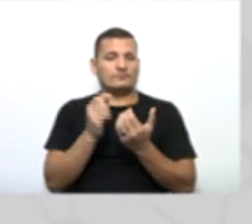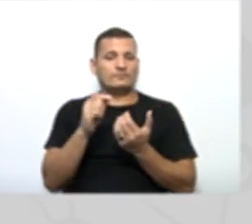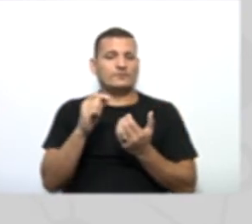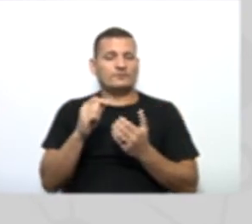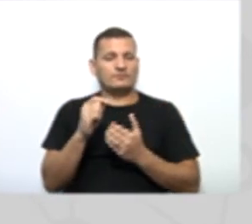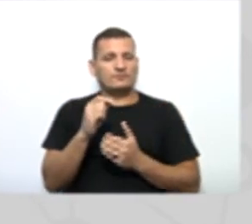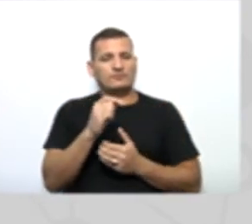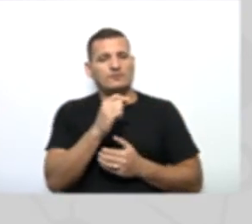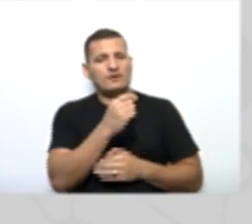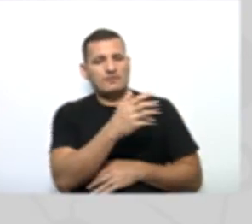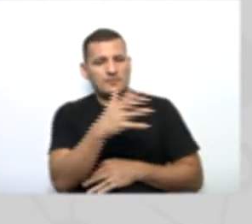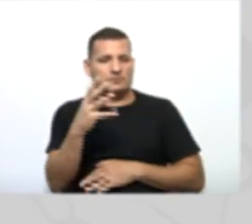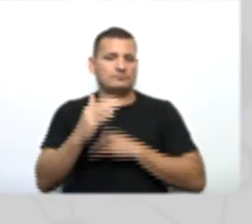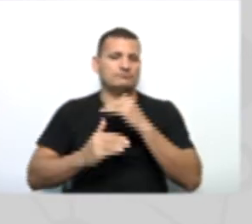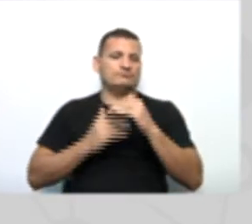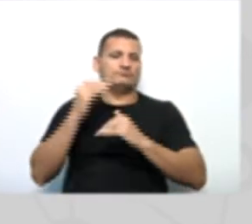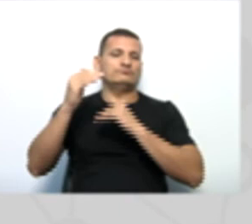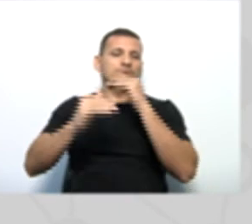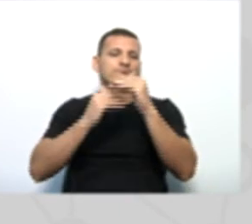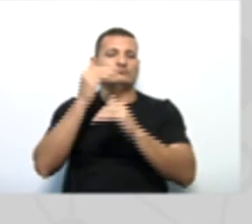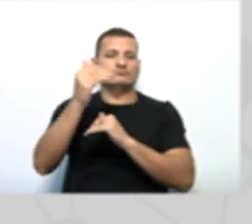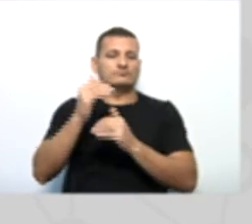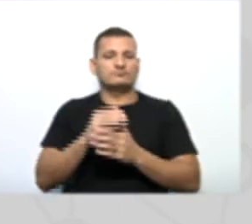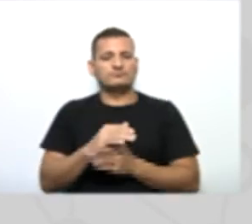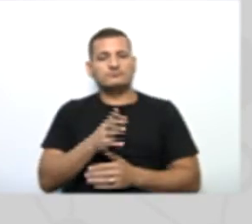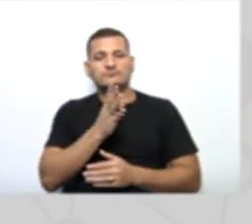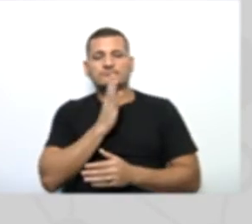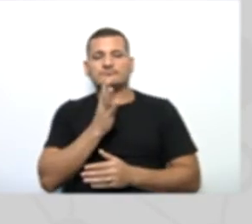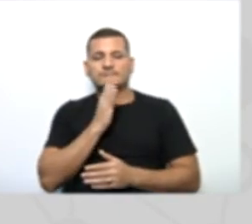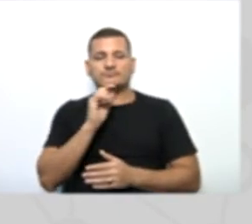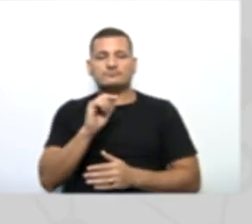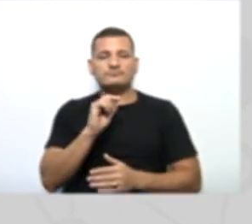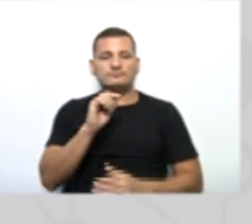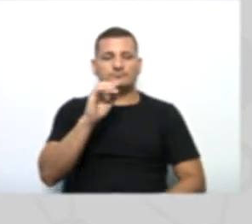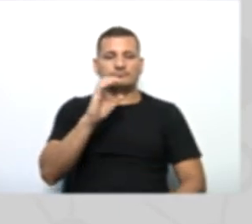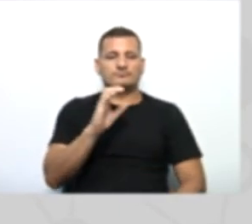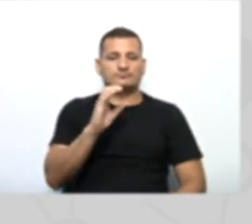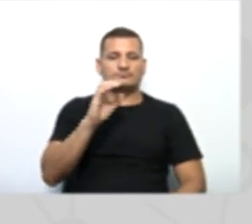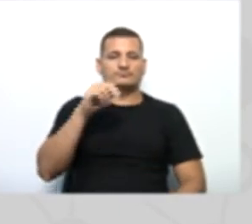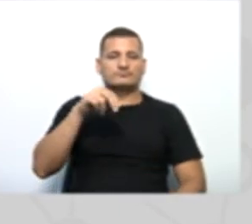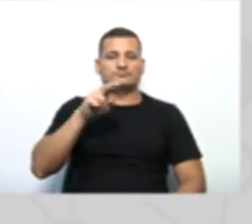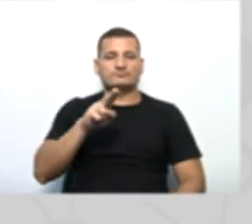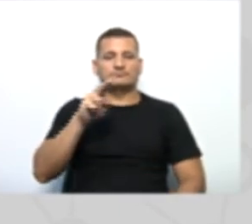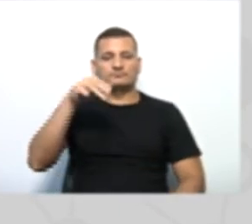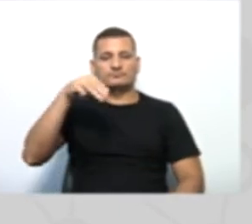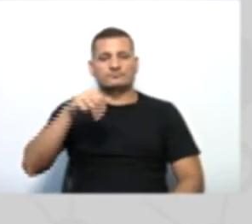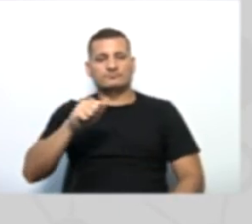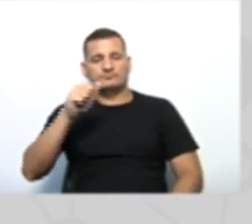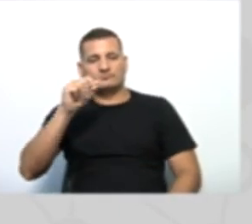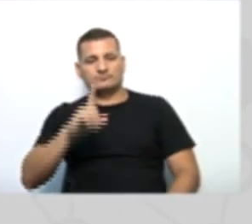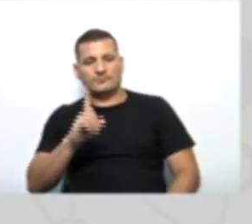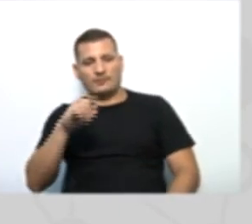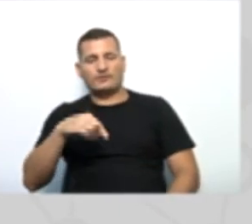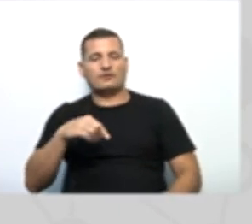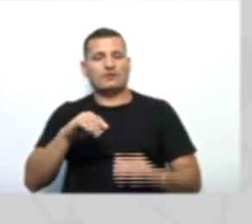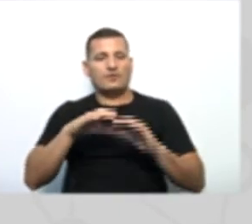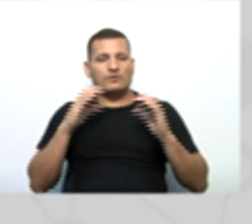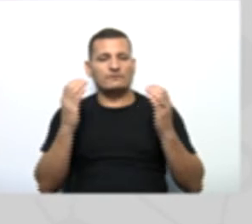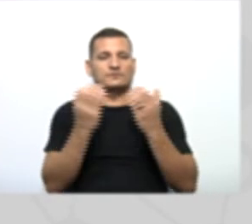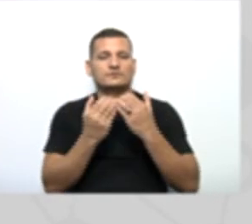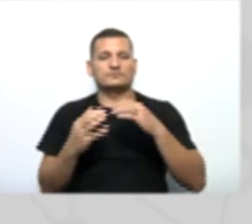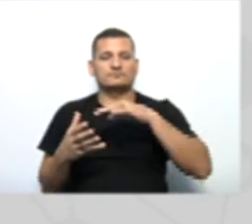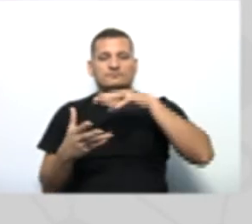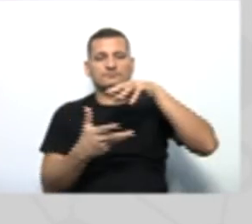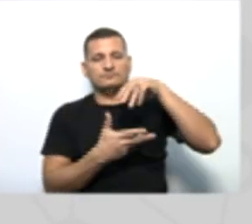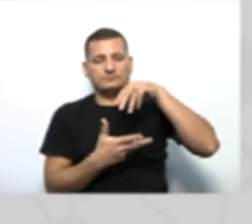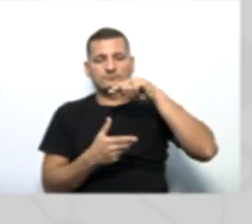Meio Ambiente e Desenvolvimento, tá? Conhecida mundialmente como a Conferência da Terra. Essa conferência